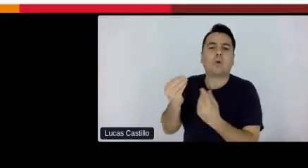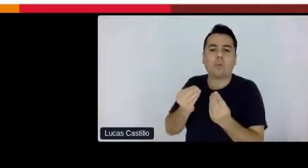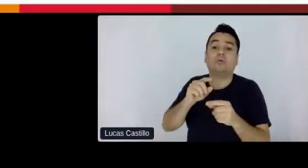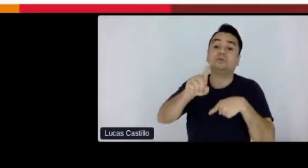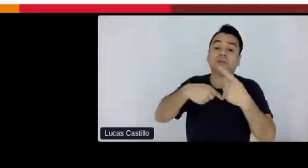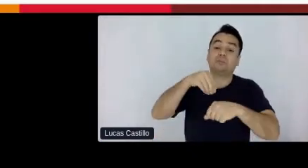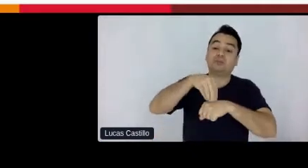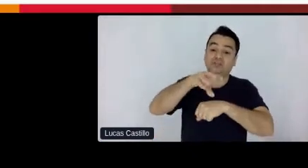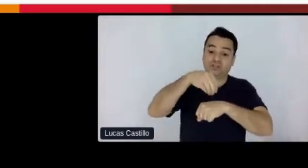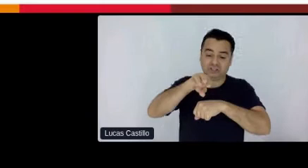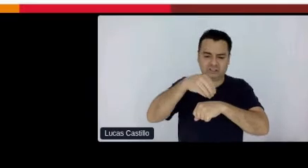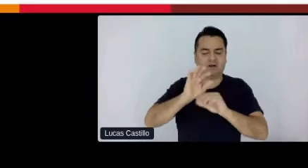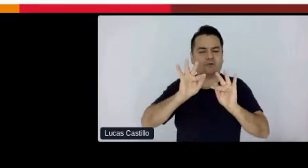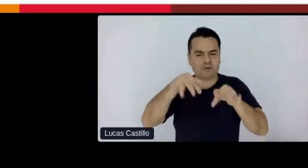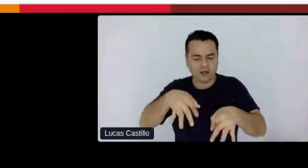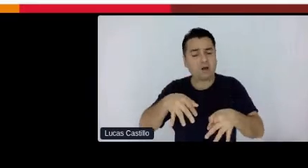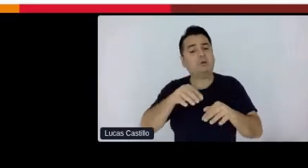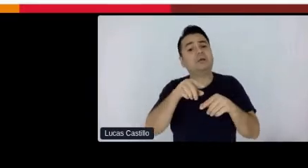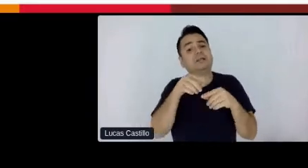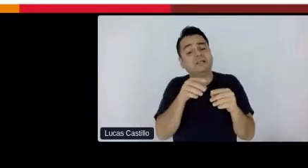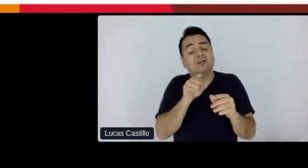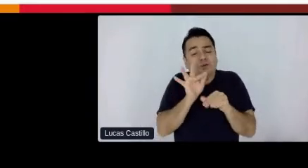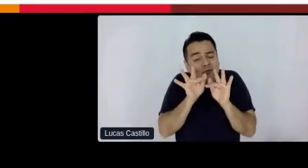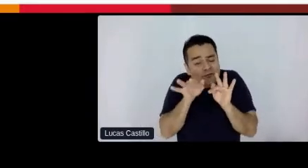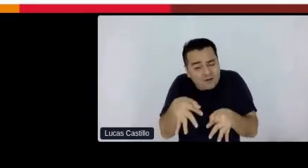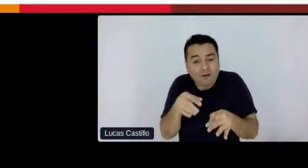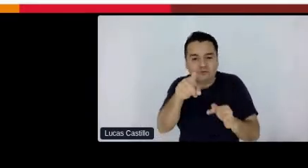e abro espaço para perguntas.